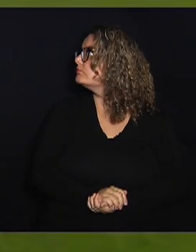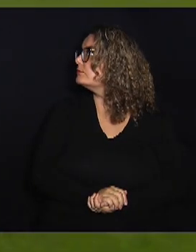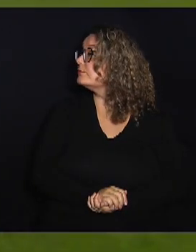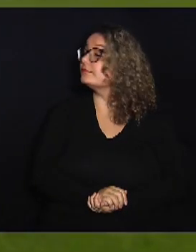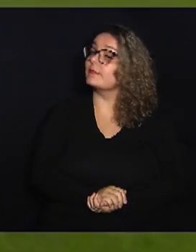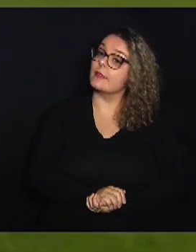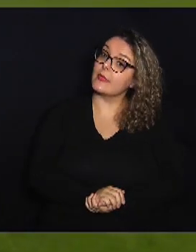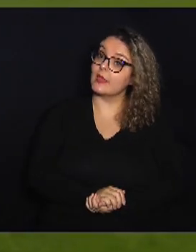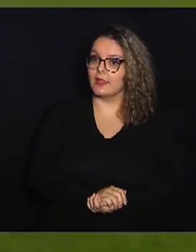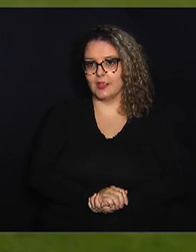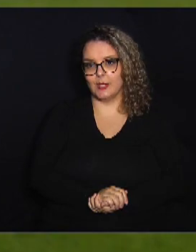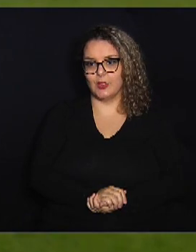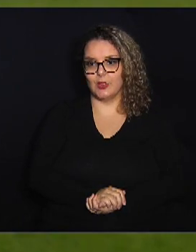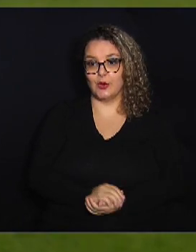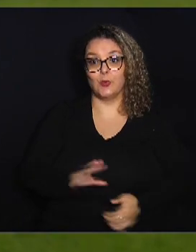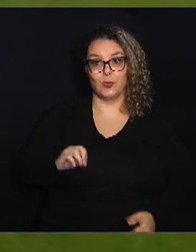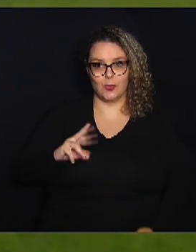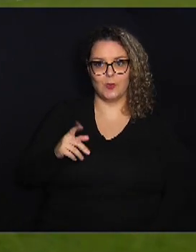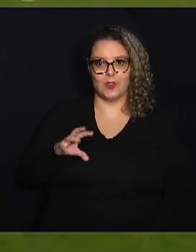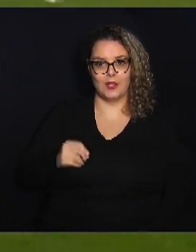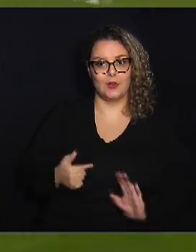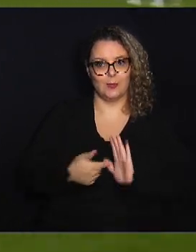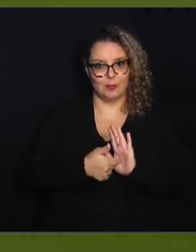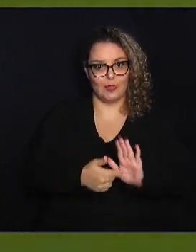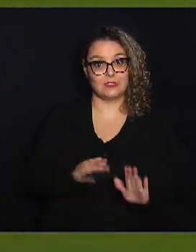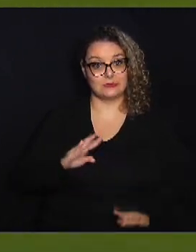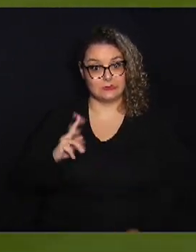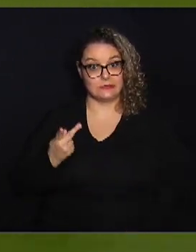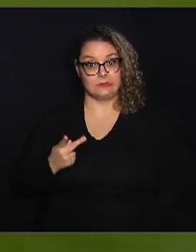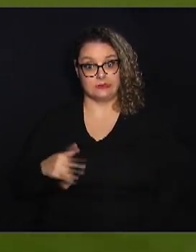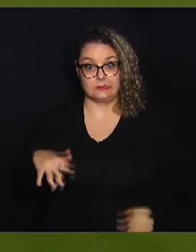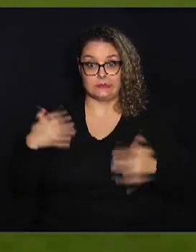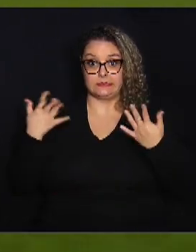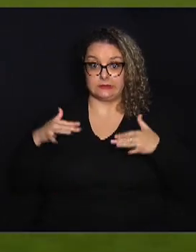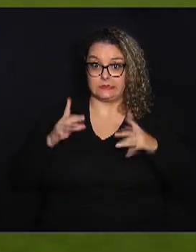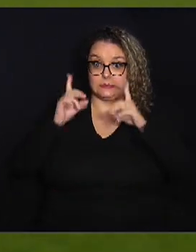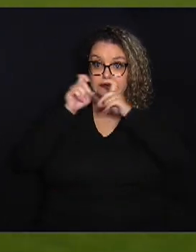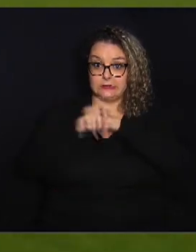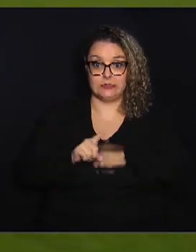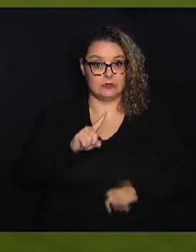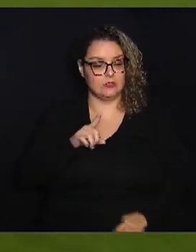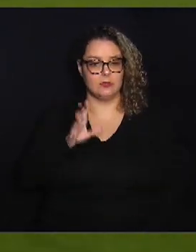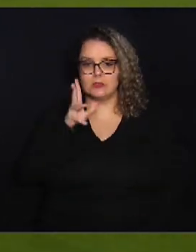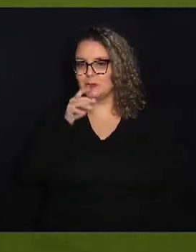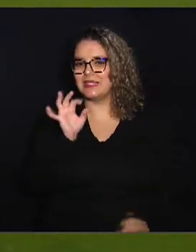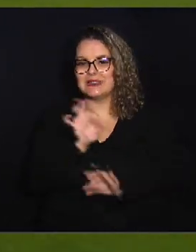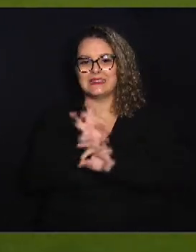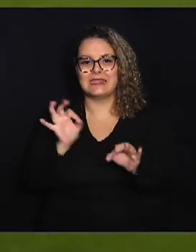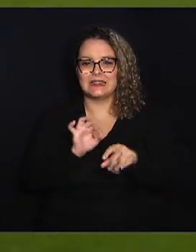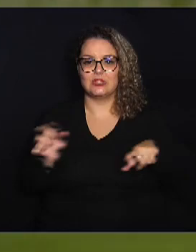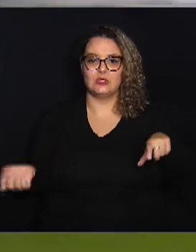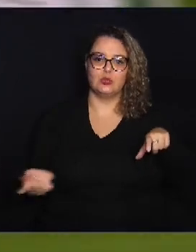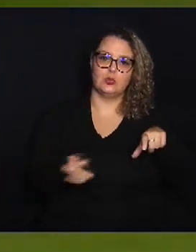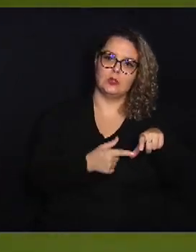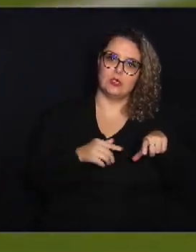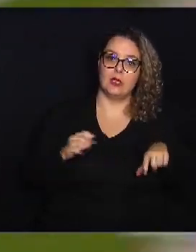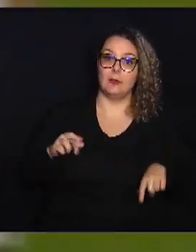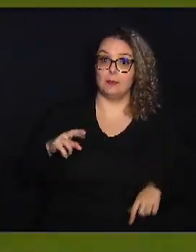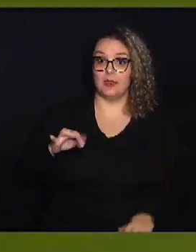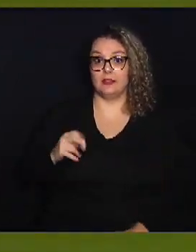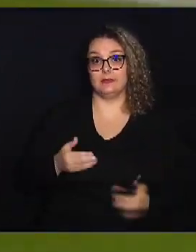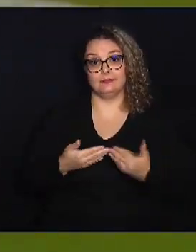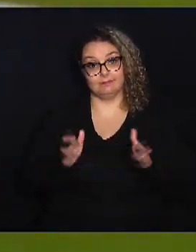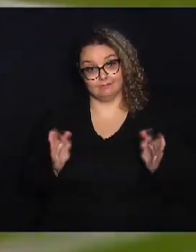Coelho começa o jogo mostrando que em BH o bicho pega. Tanto que não demora nadinha para o América abrir o